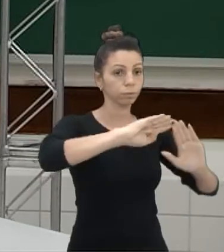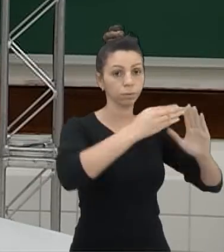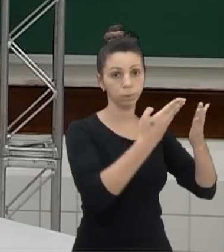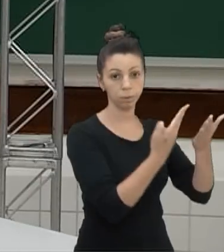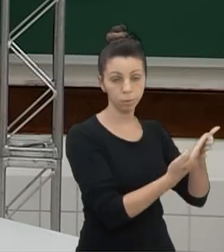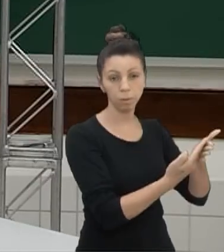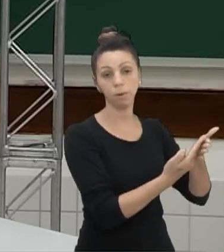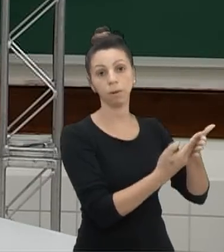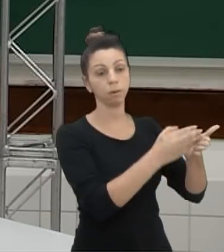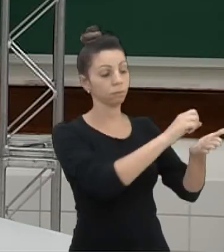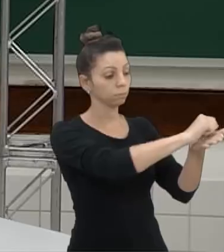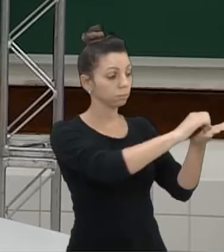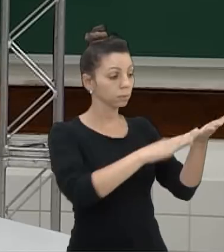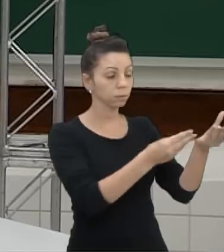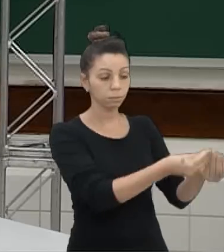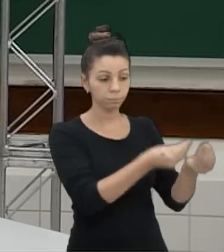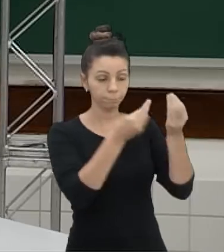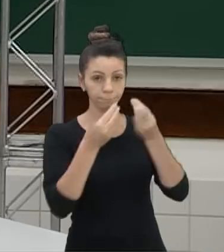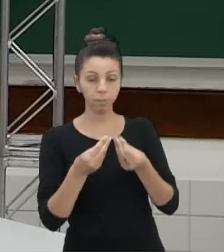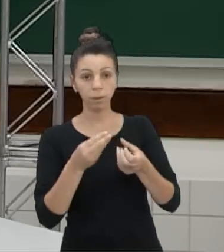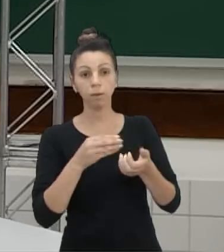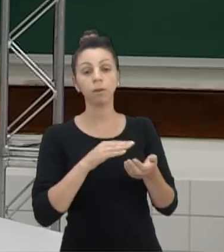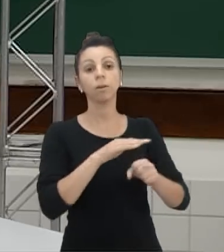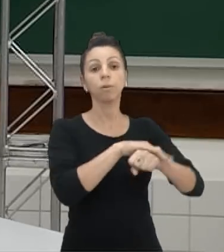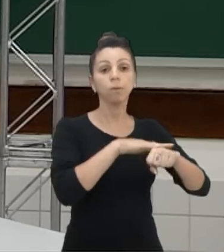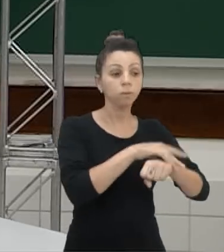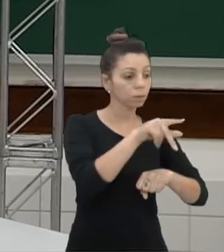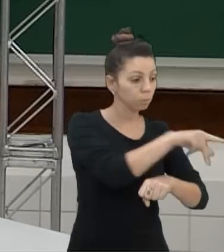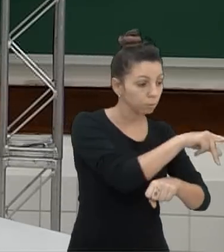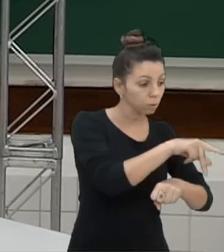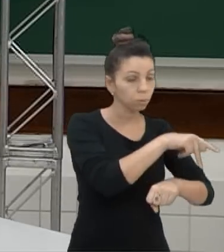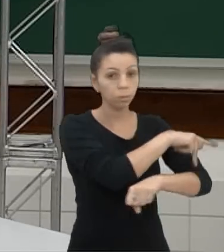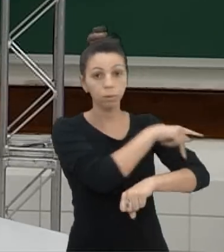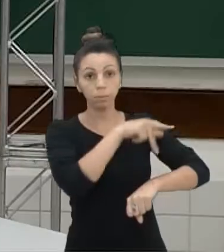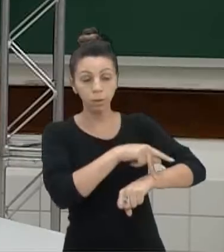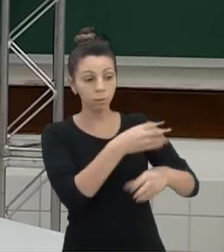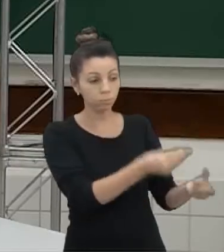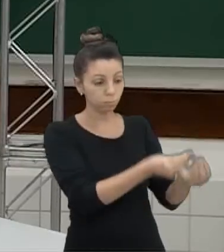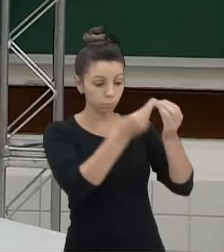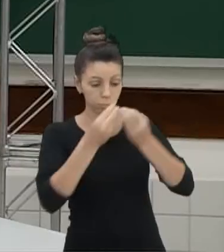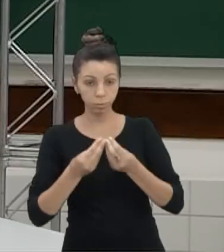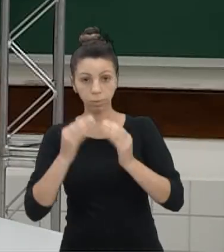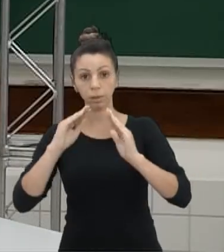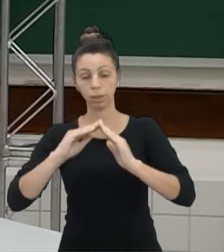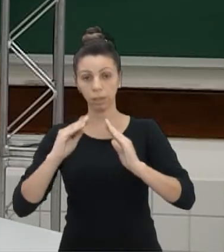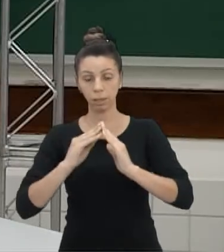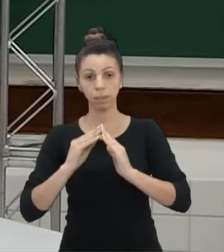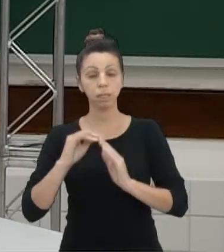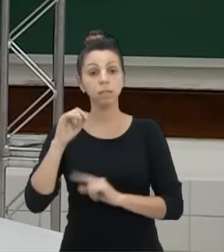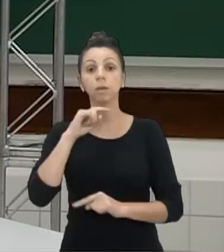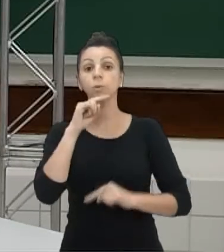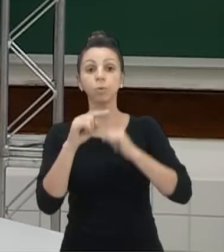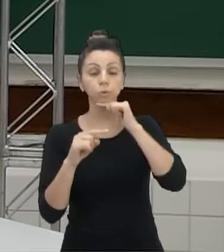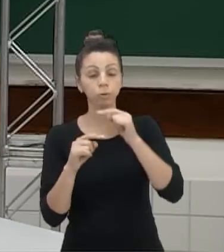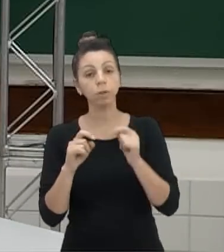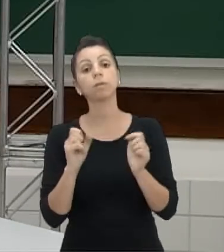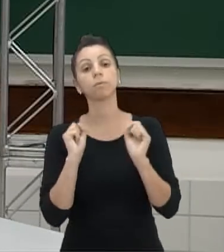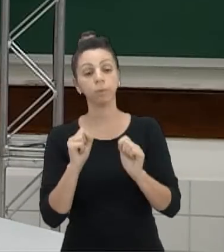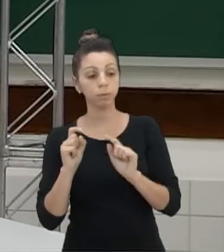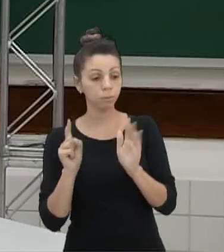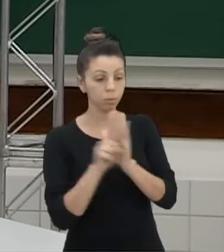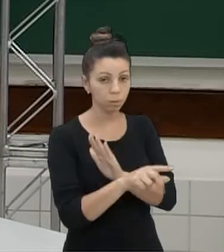com o seu professor, converse com a sua pedagoga, pegue as atividades, leve para casa e se tiver ainda dúvidas, pode perguntar para o seu